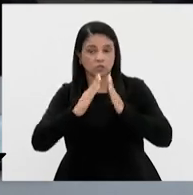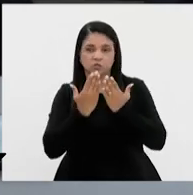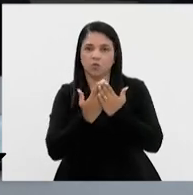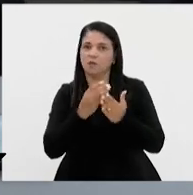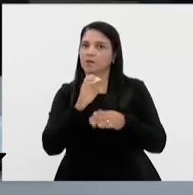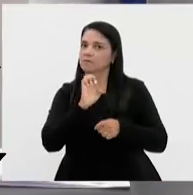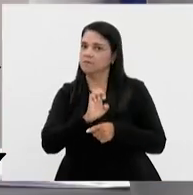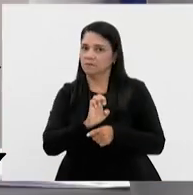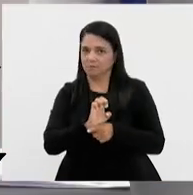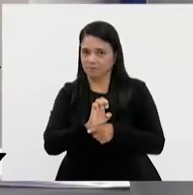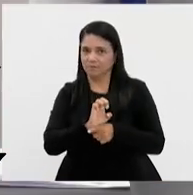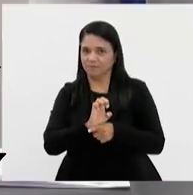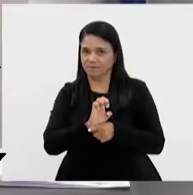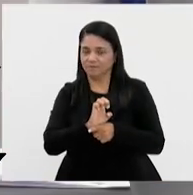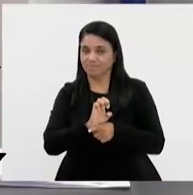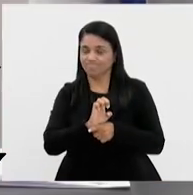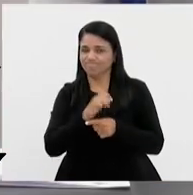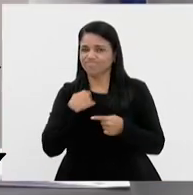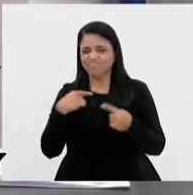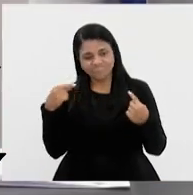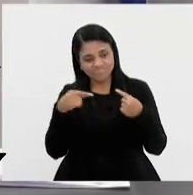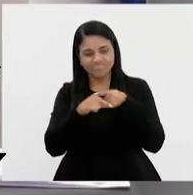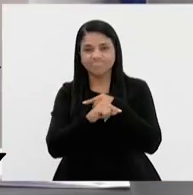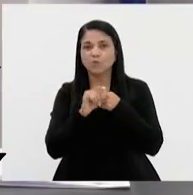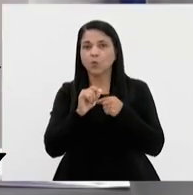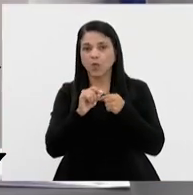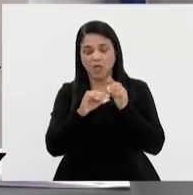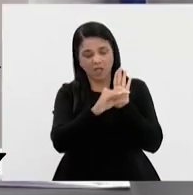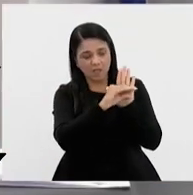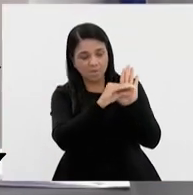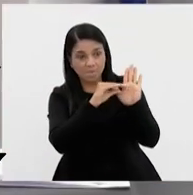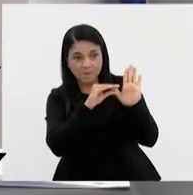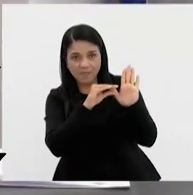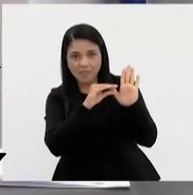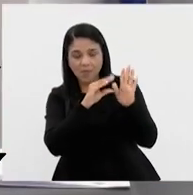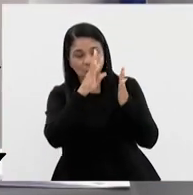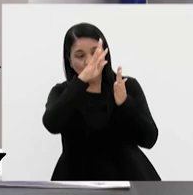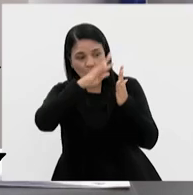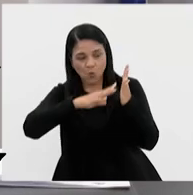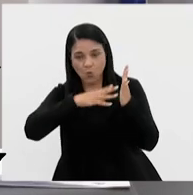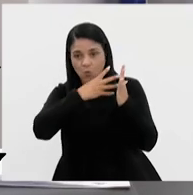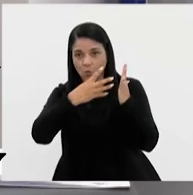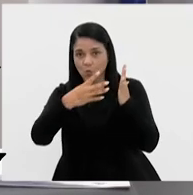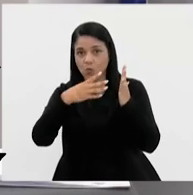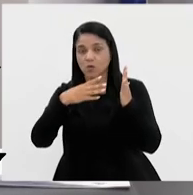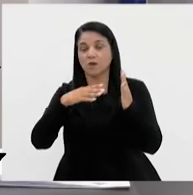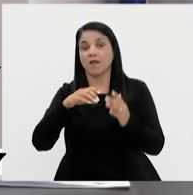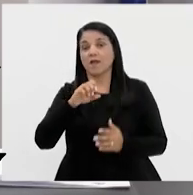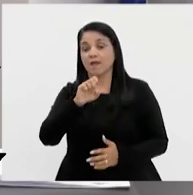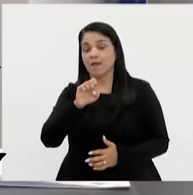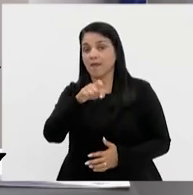Agora, há uma divergência aí, porque nessa emenda é extracurricular e não curricular.